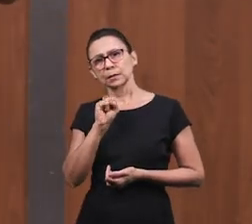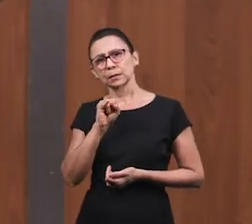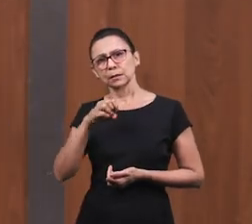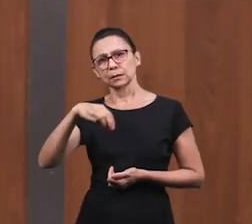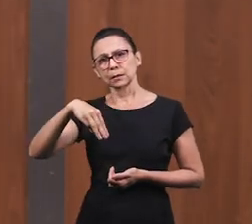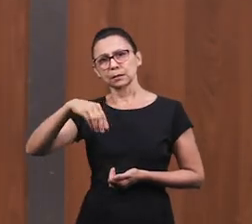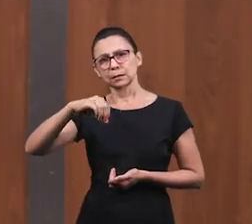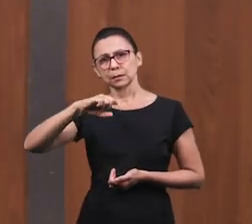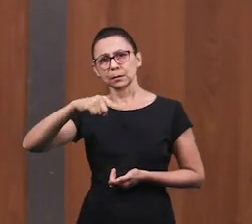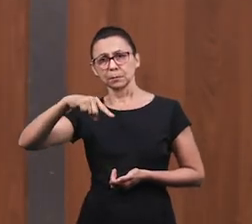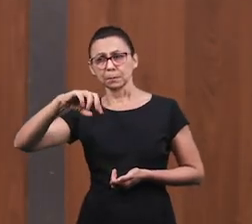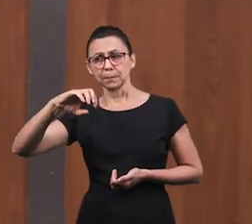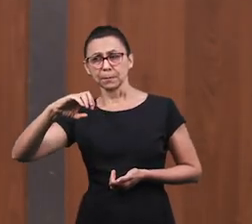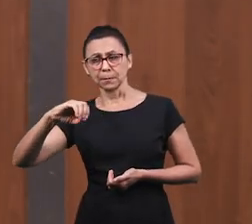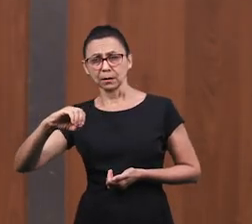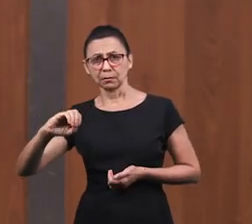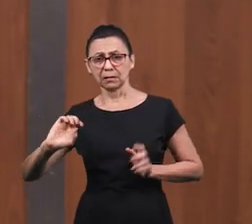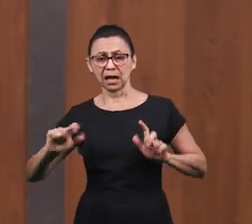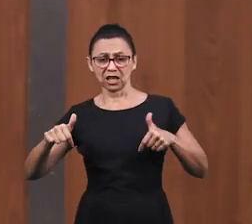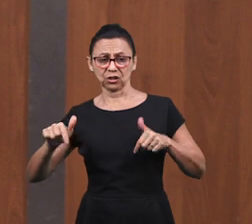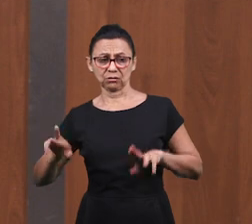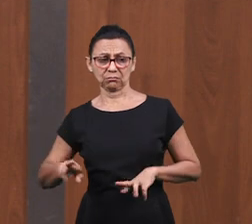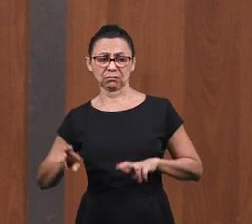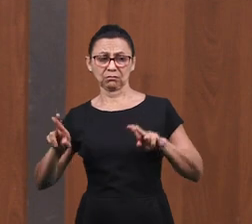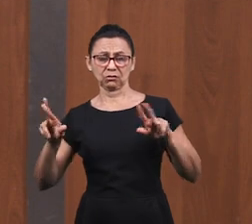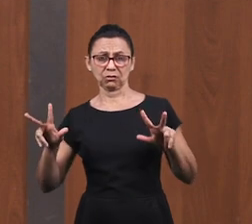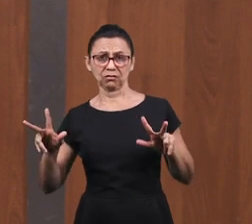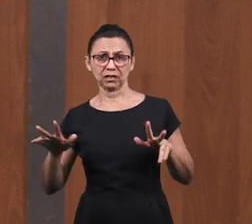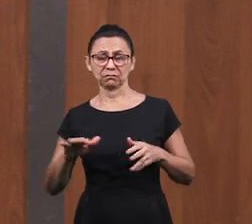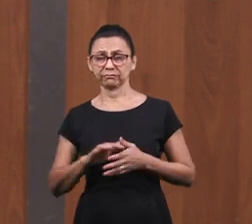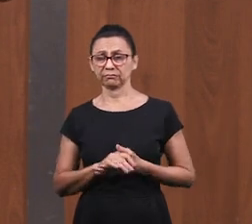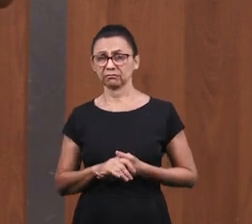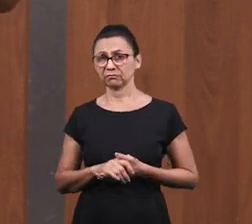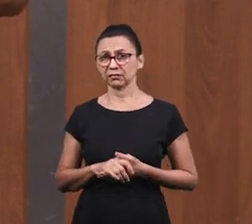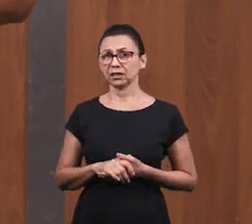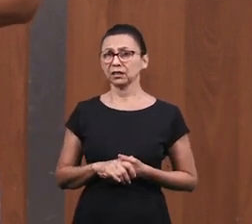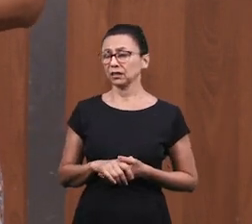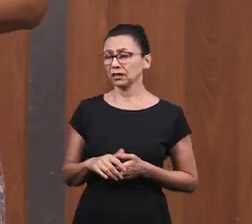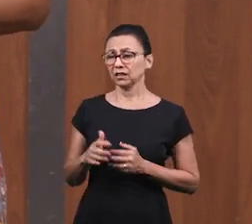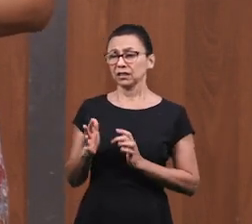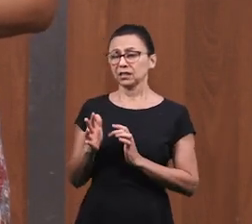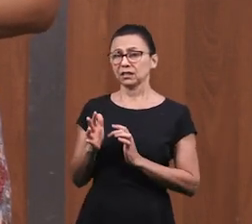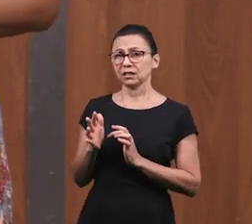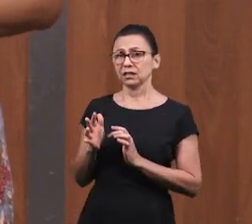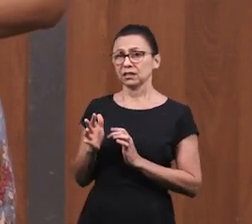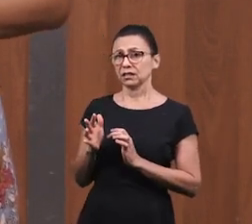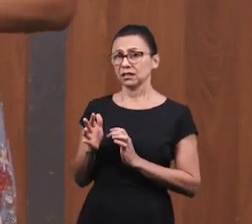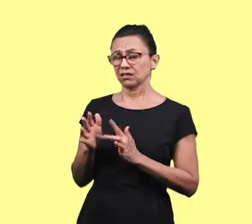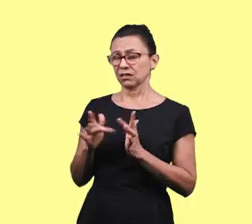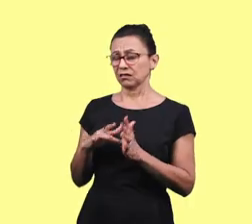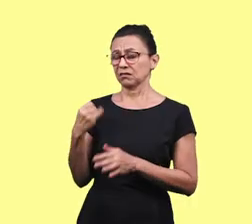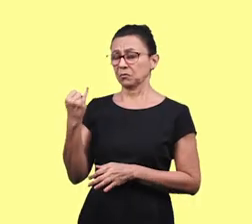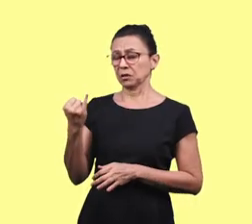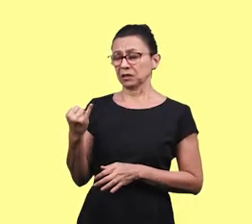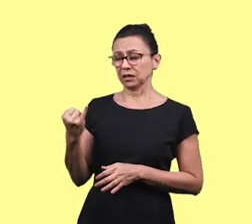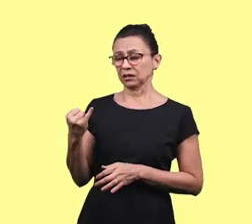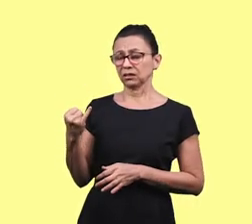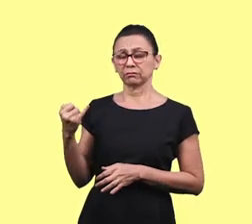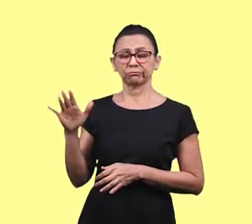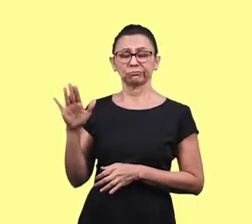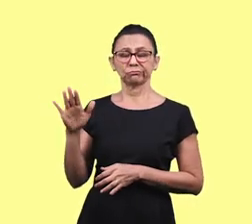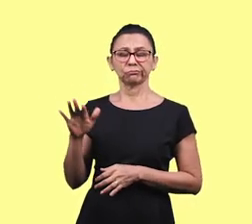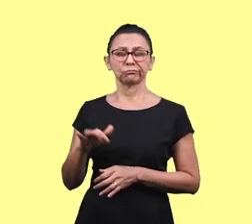foi muito diferente daquela mulher. Para Simão, Jesus não era importante. Observem